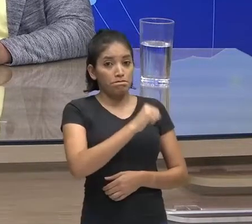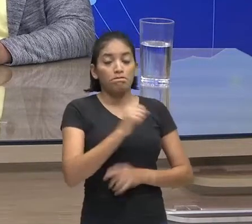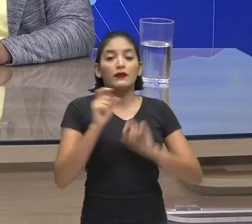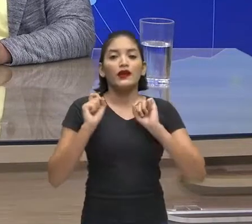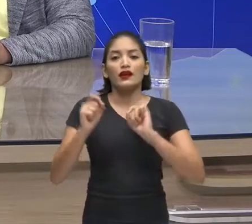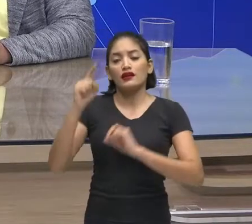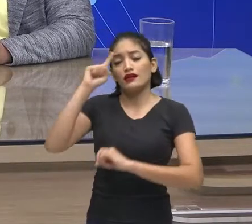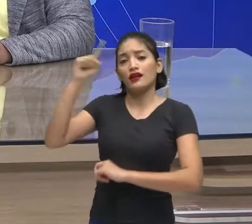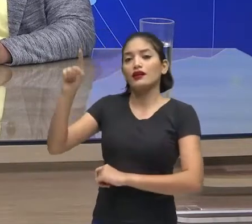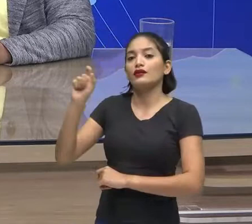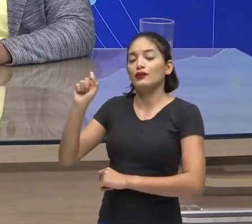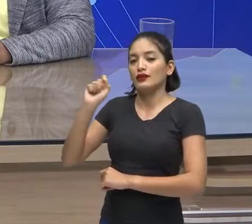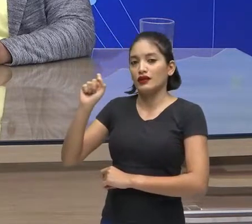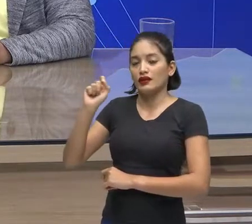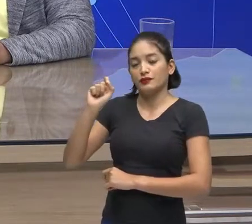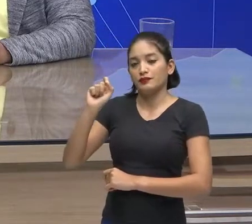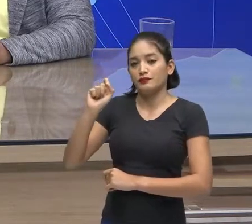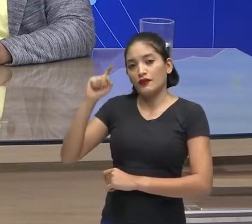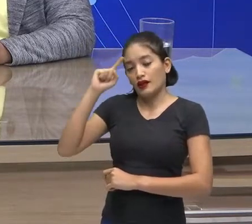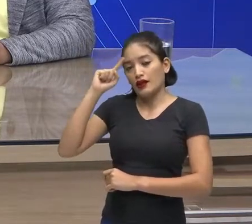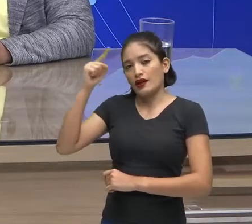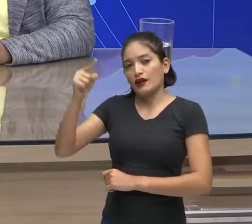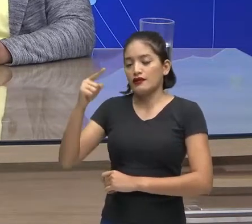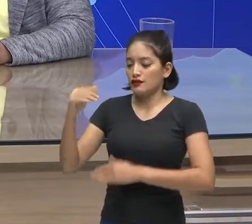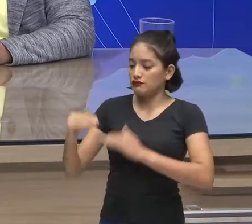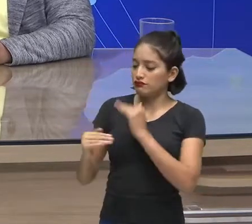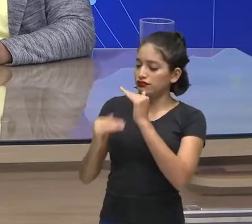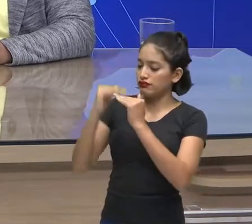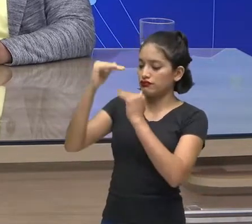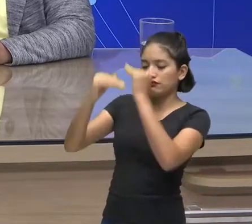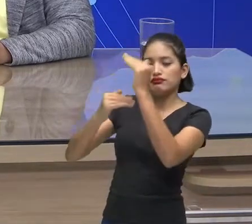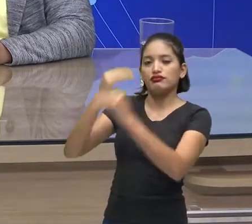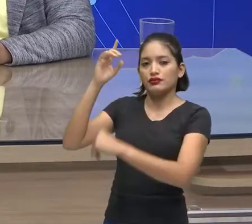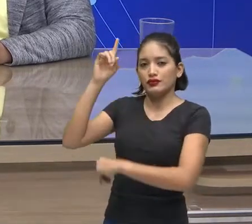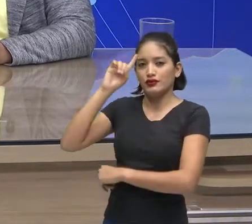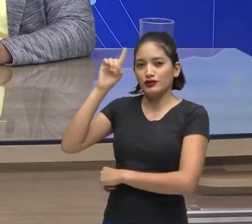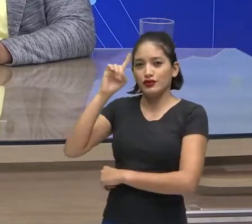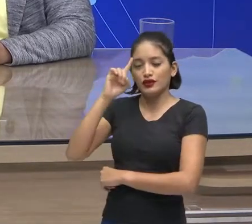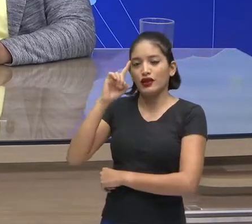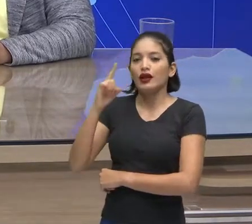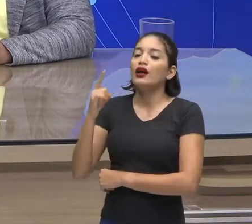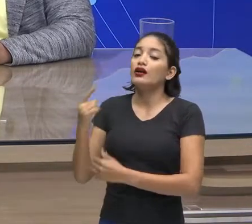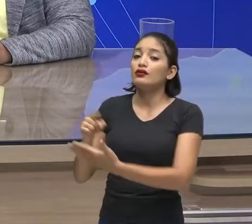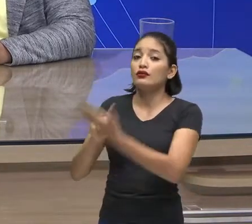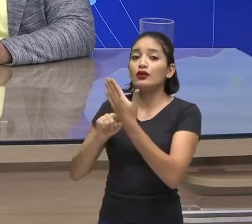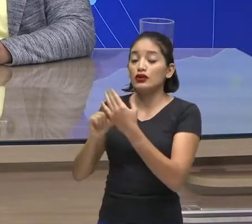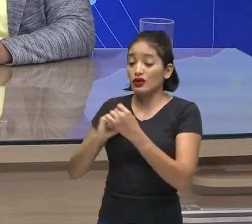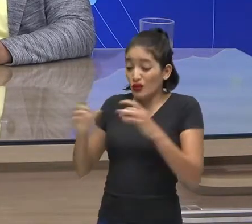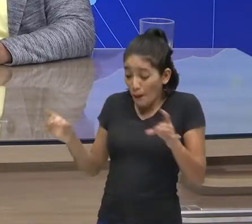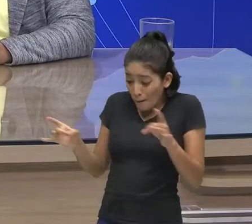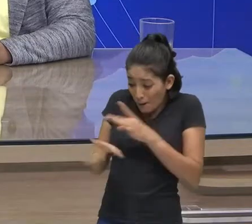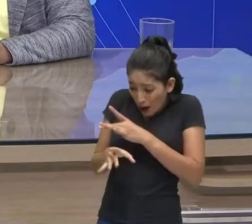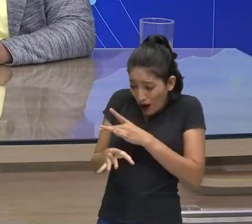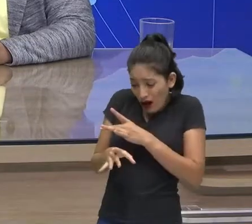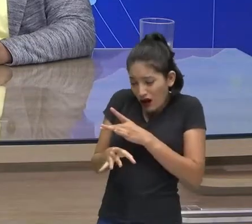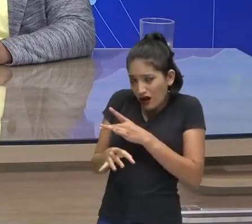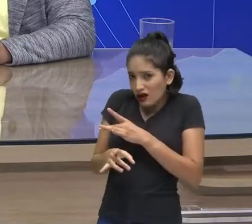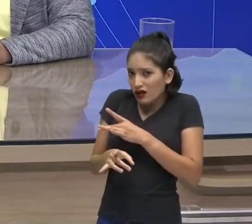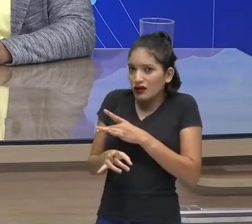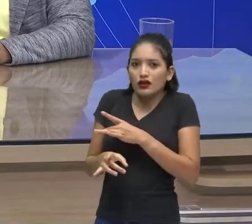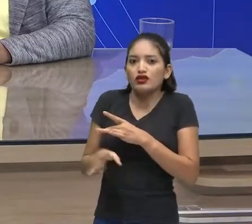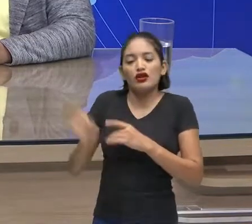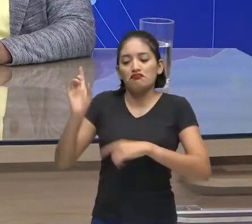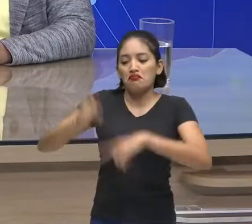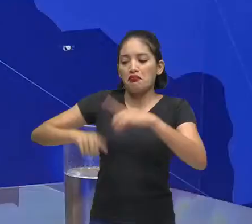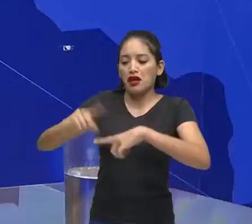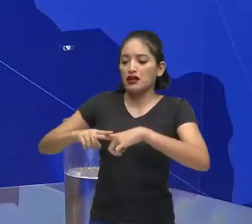que essa ideia de construção no dia a dia também nos traz a mensagem de que não estamos prontos. Não somos produto acabado. Isso